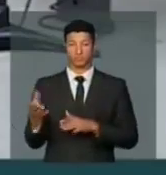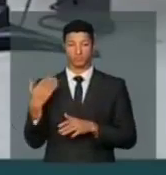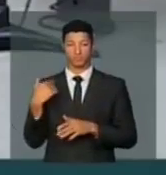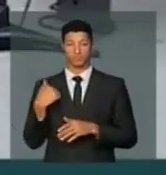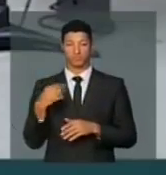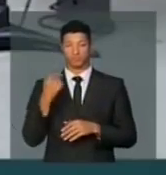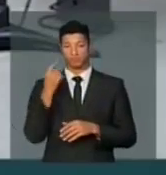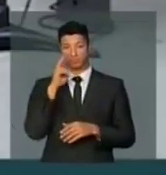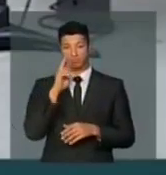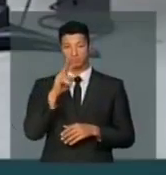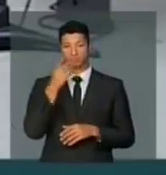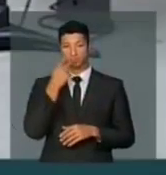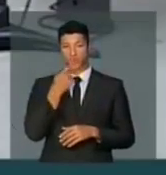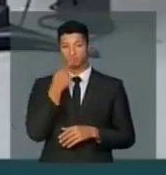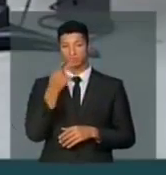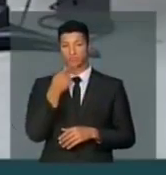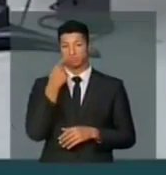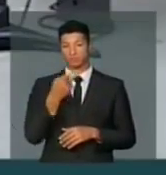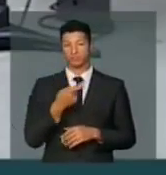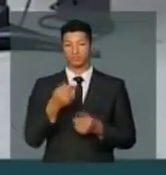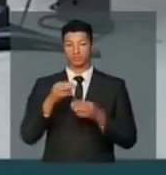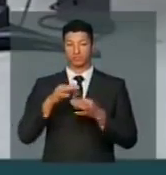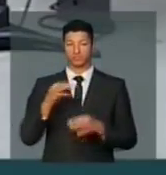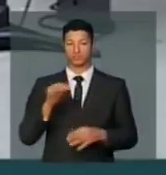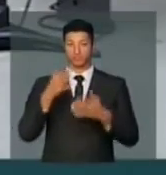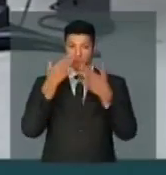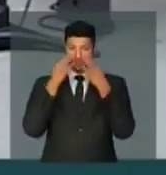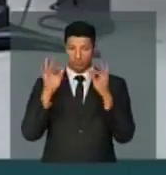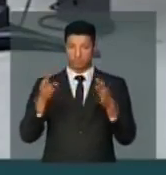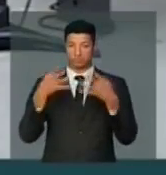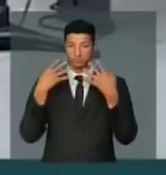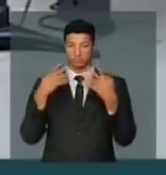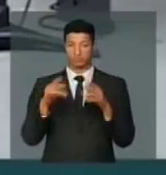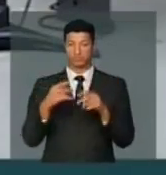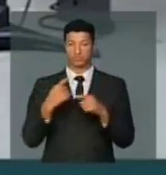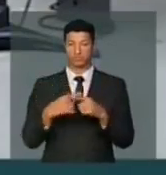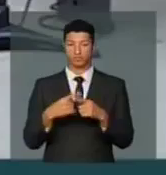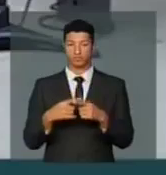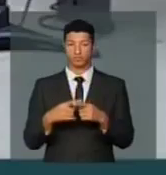eu vi seu pai dar uma declaração que me chamou muito a atenção,